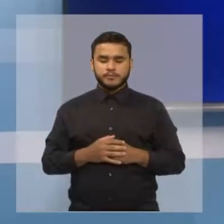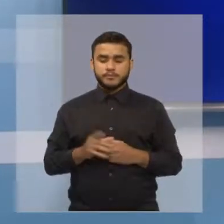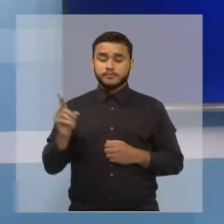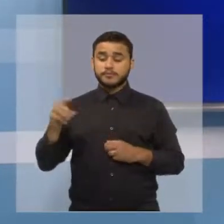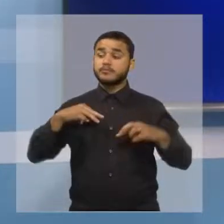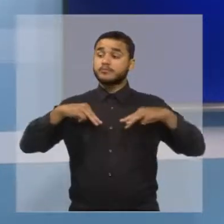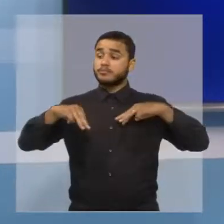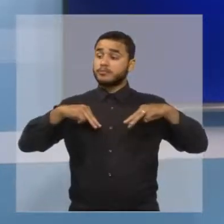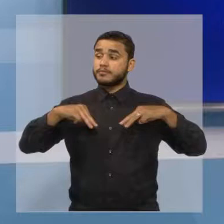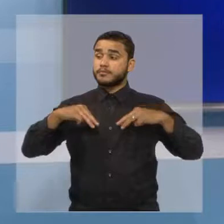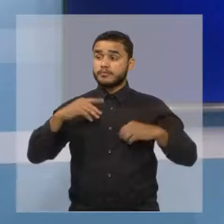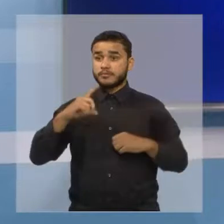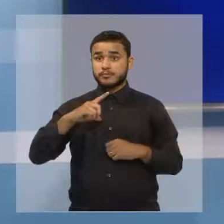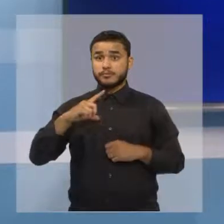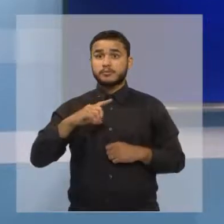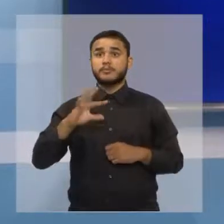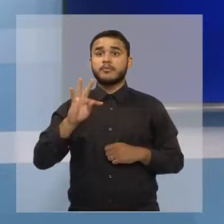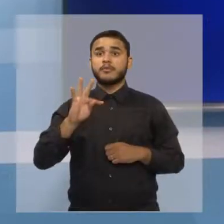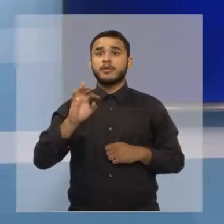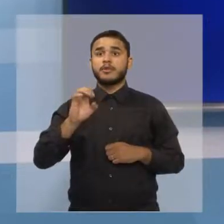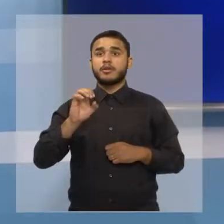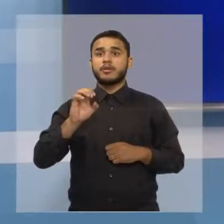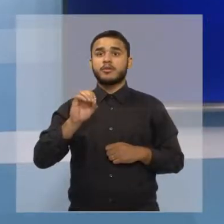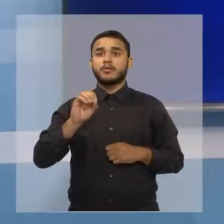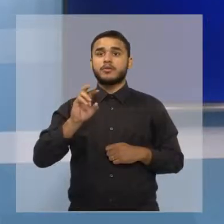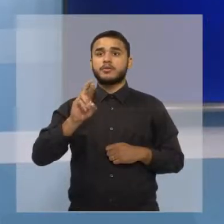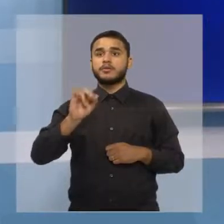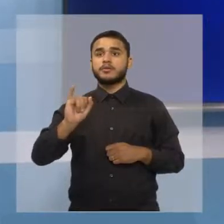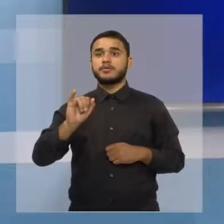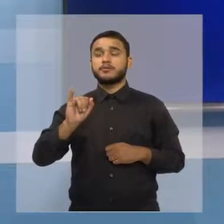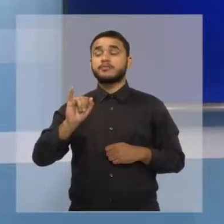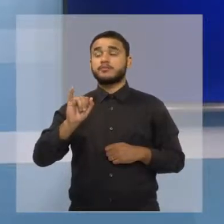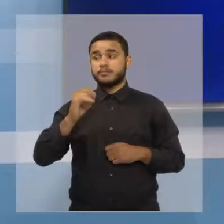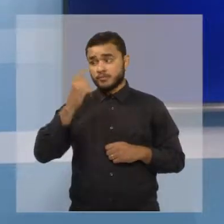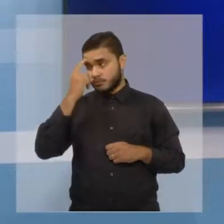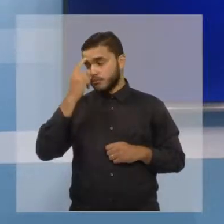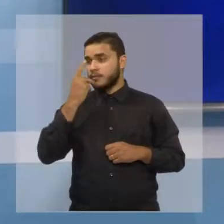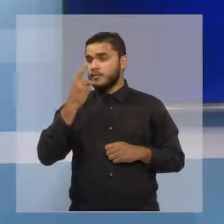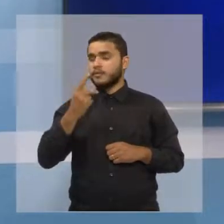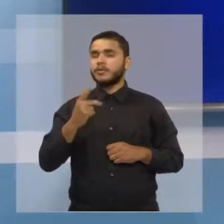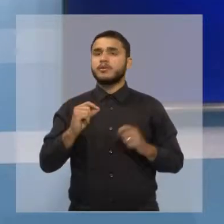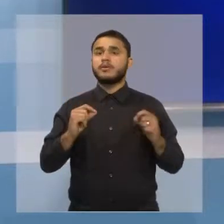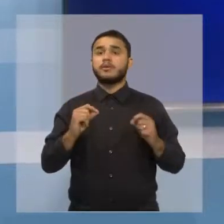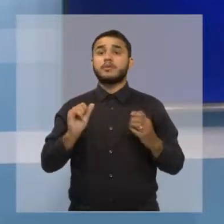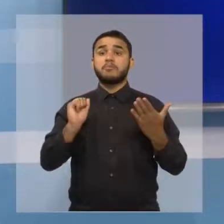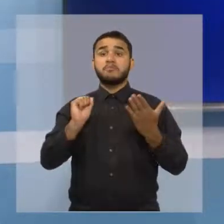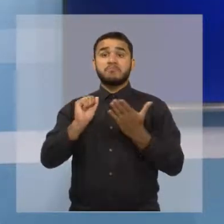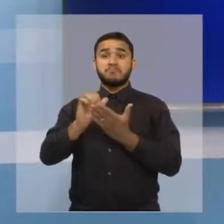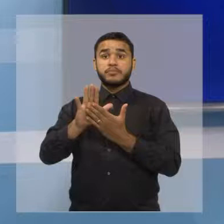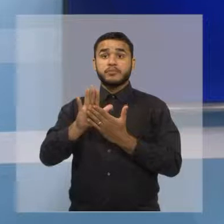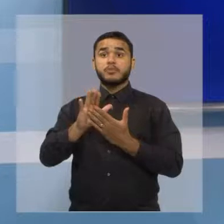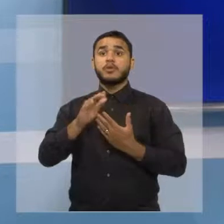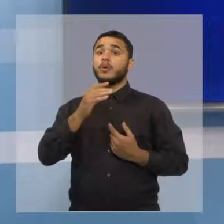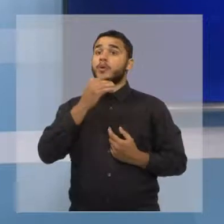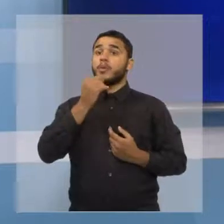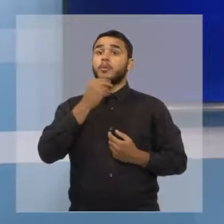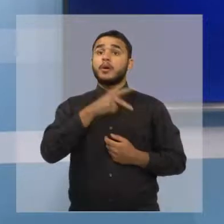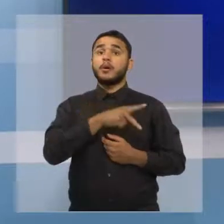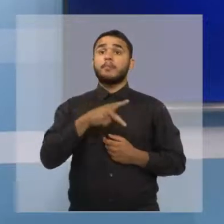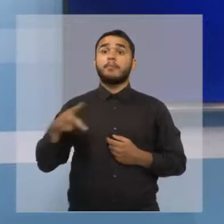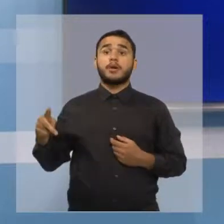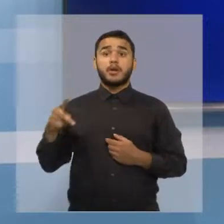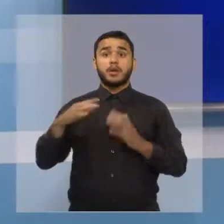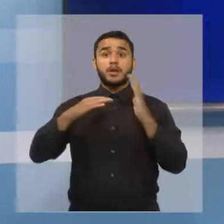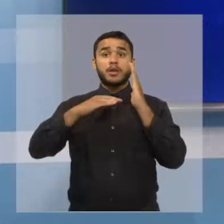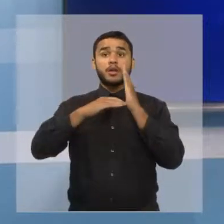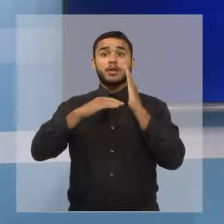ministro Zavascki, quando afastou do mandato o então presidente da Câmara, Eduardo Cunha, disse,